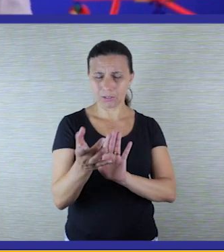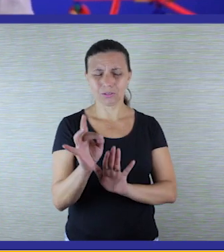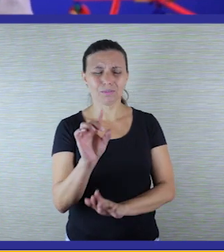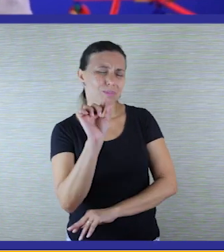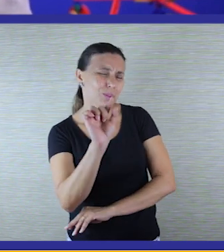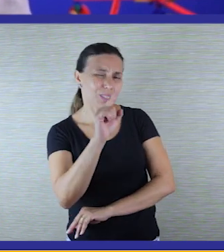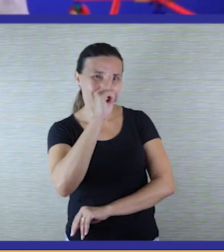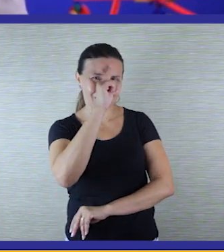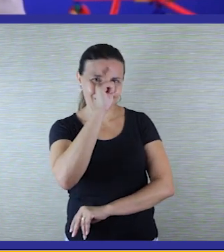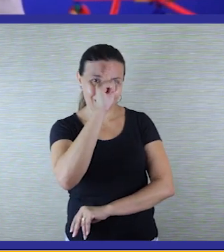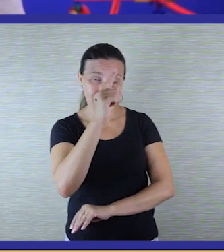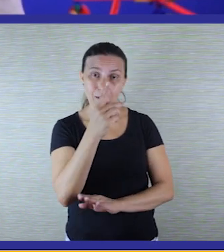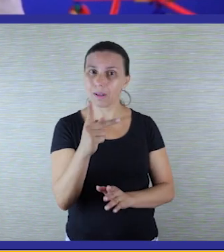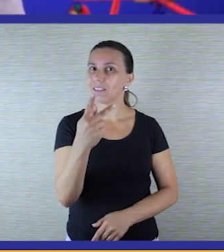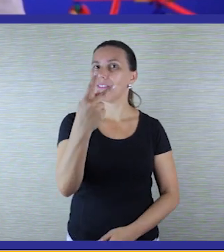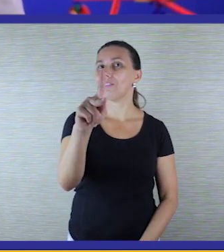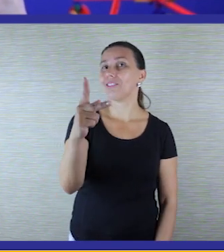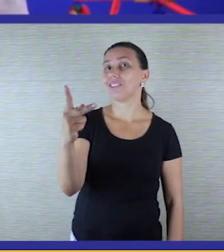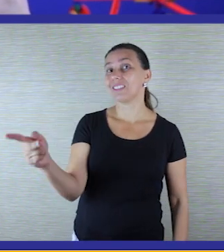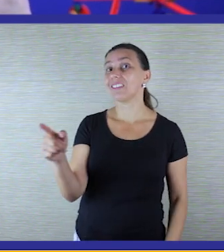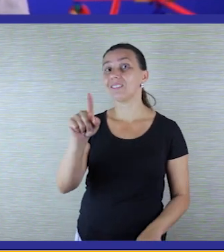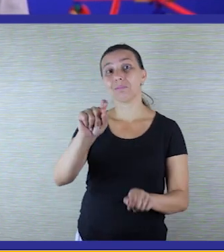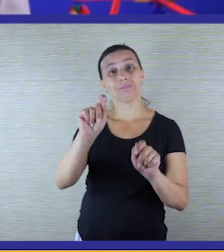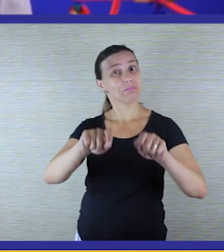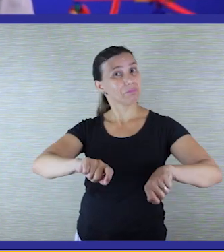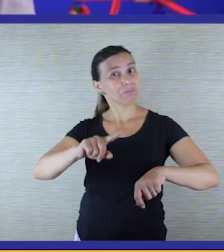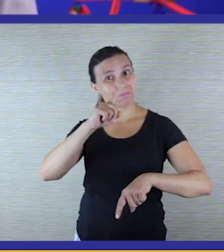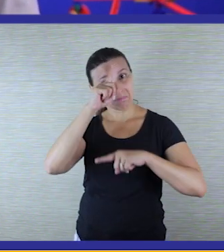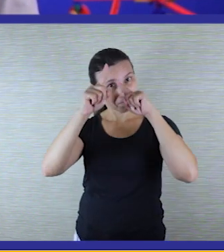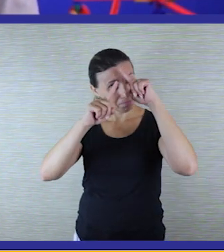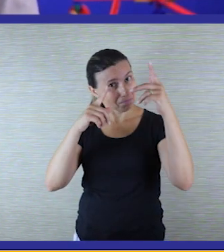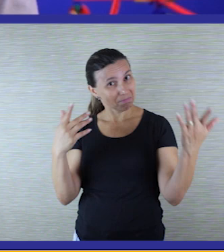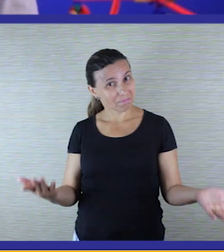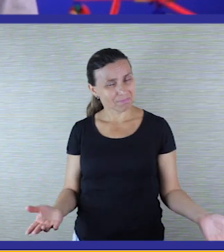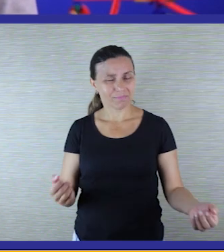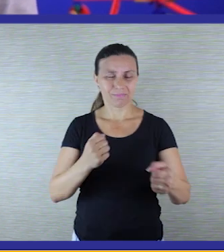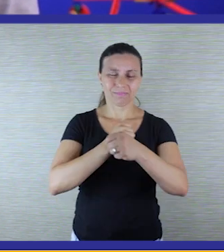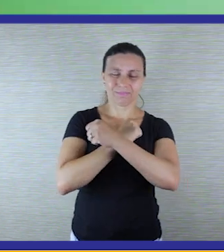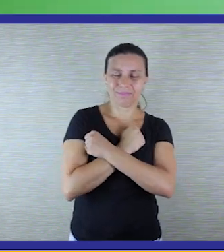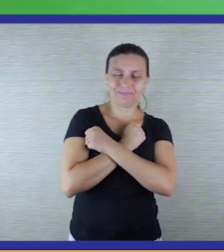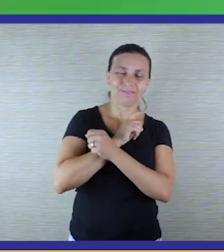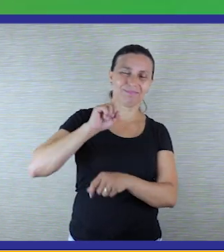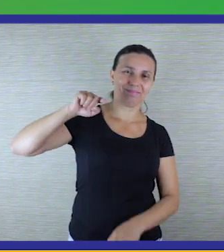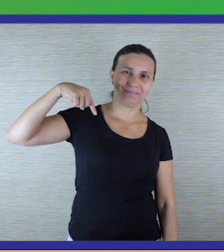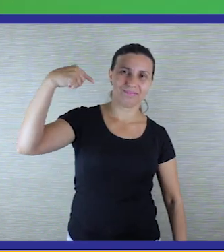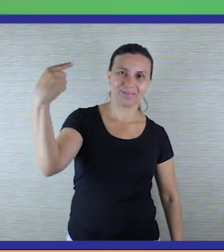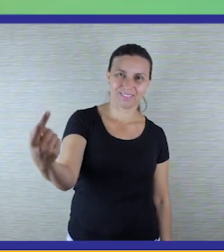possibilidades do Atto só dependerá de você. Um abraço e até a próxima!